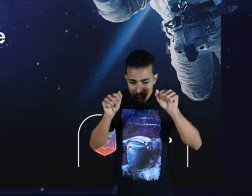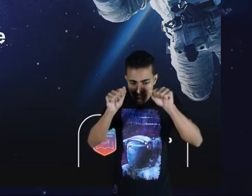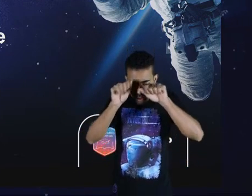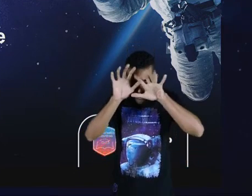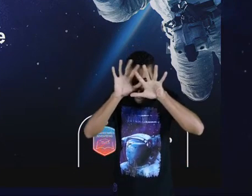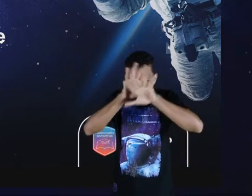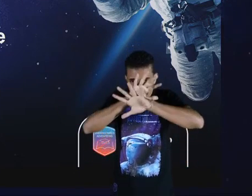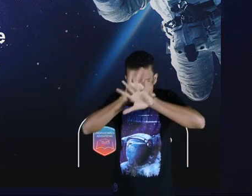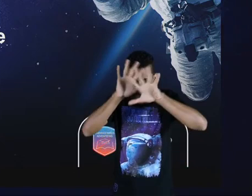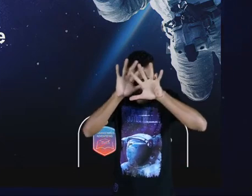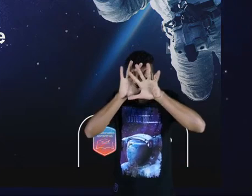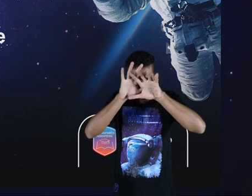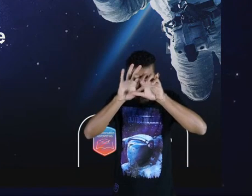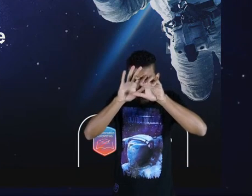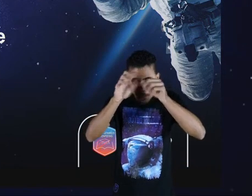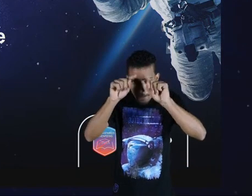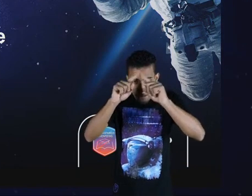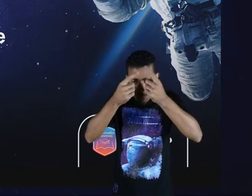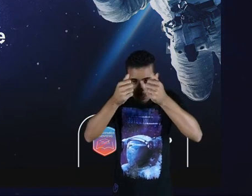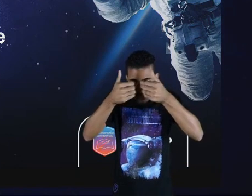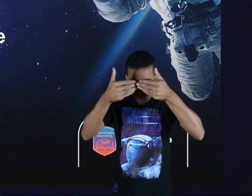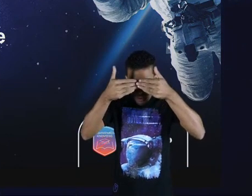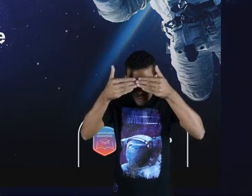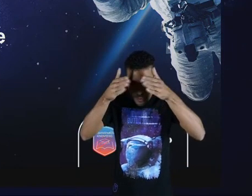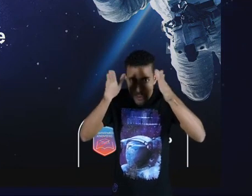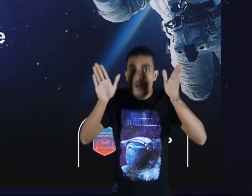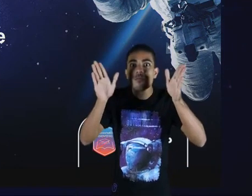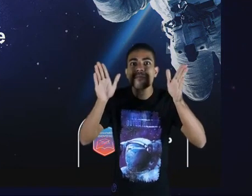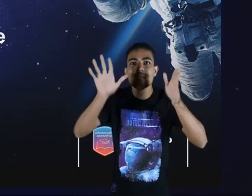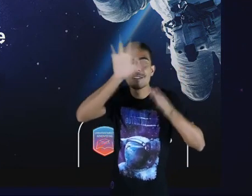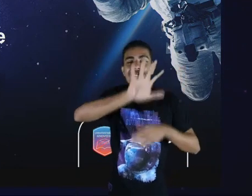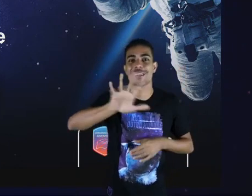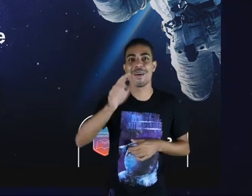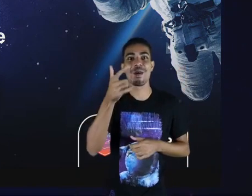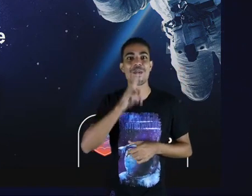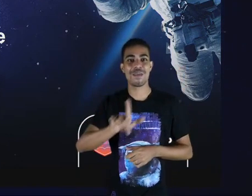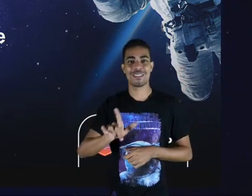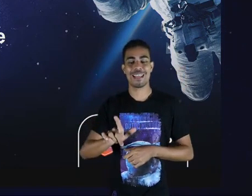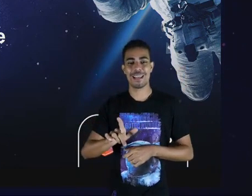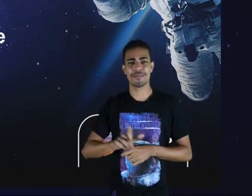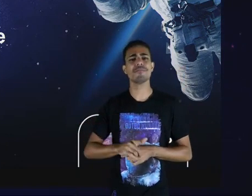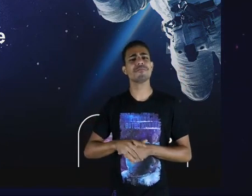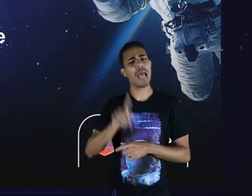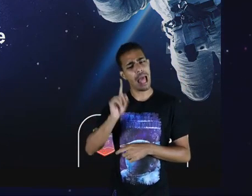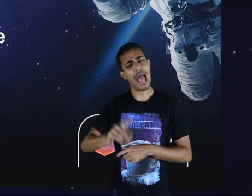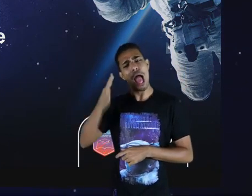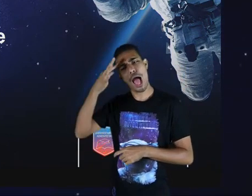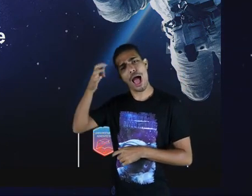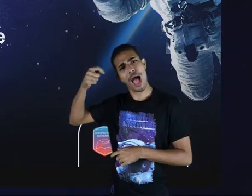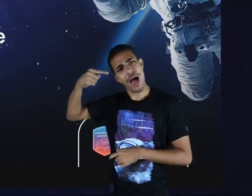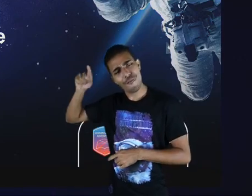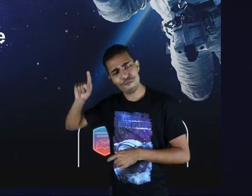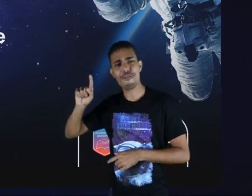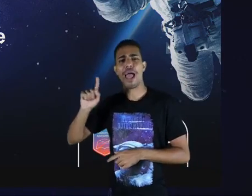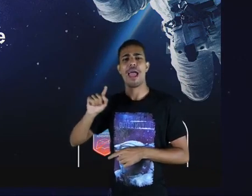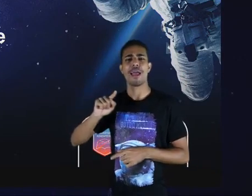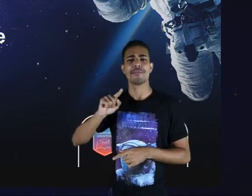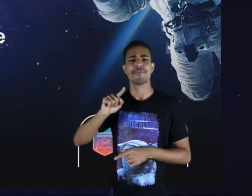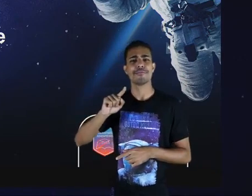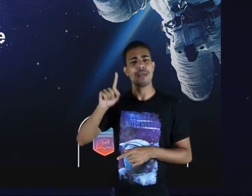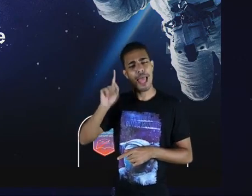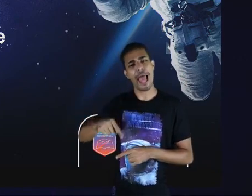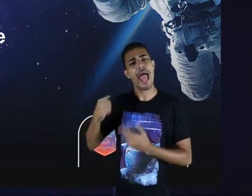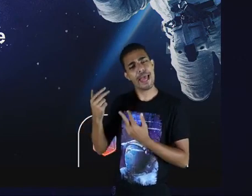fosse visível. Essa é a fé destes homens e mulheres, diz Oswald Sanders,